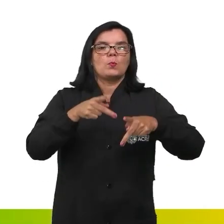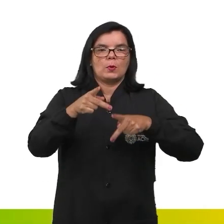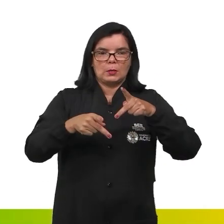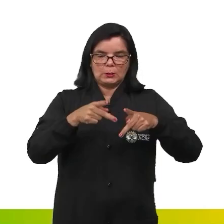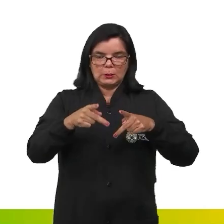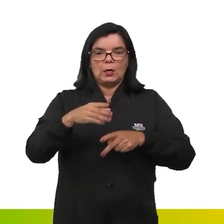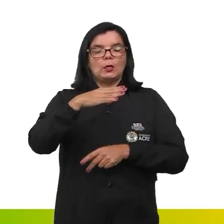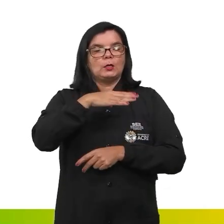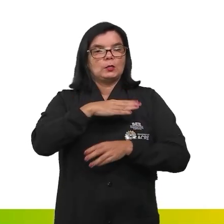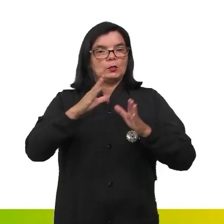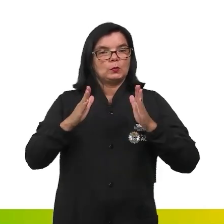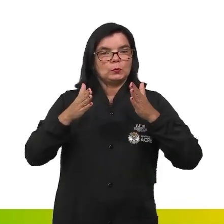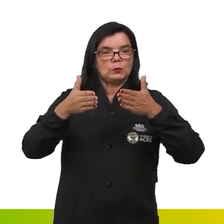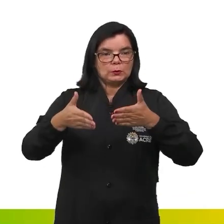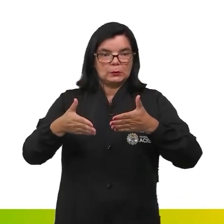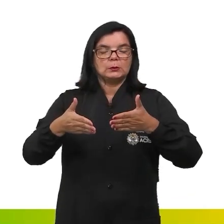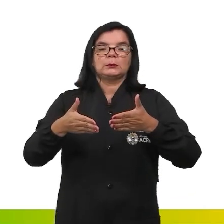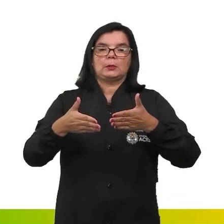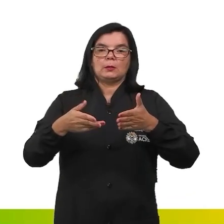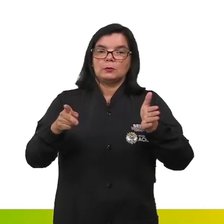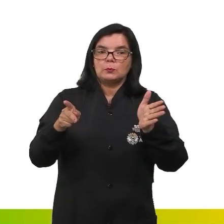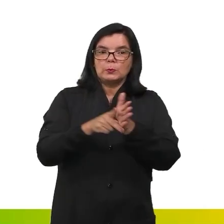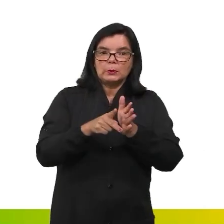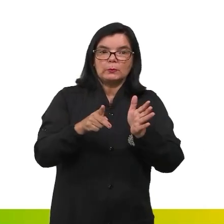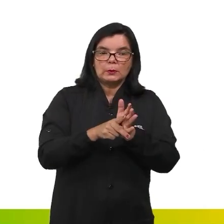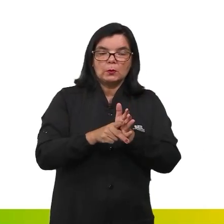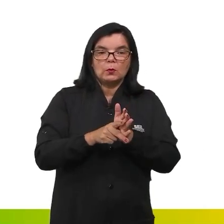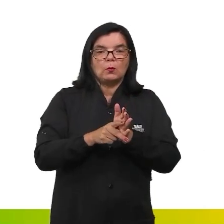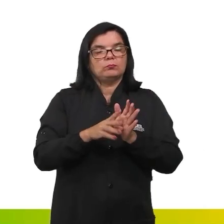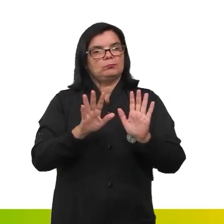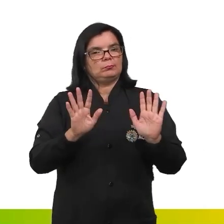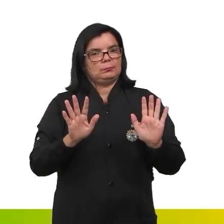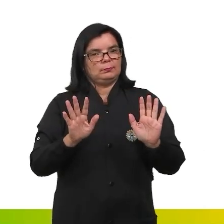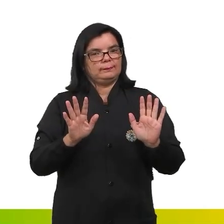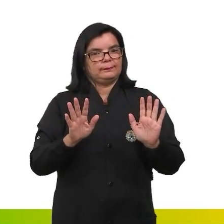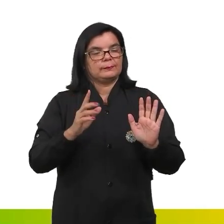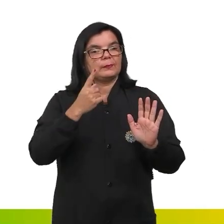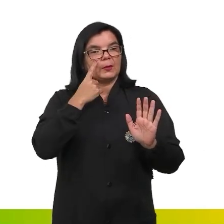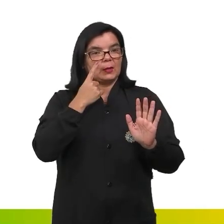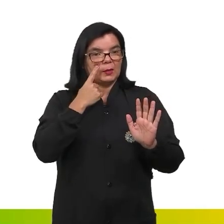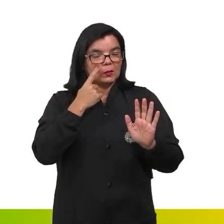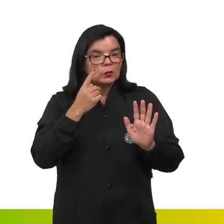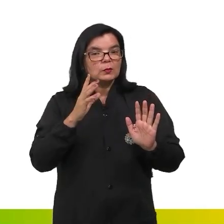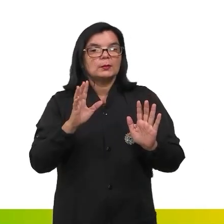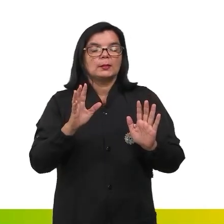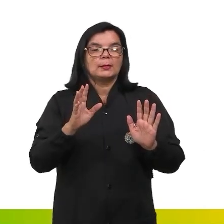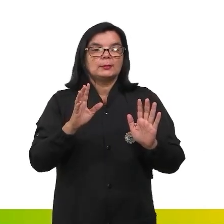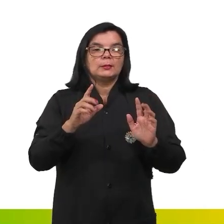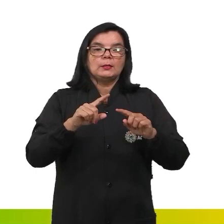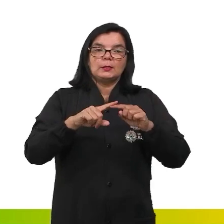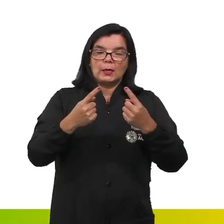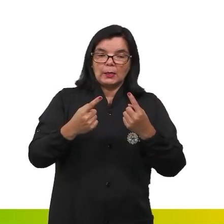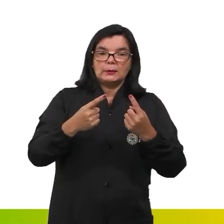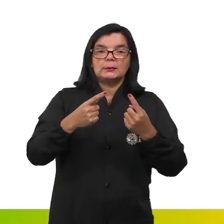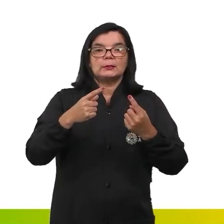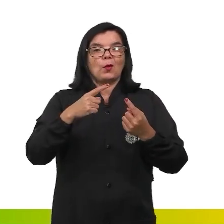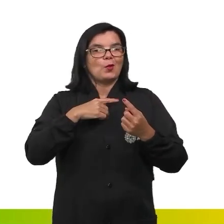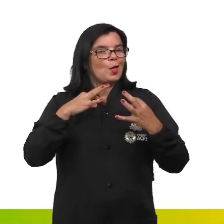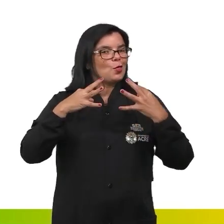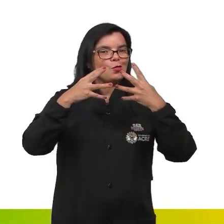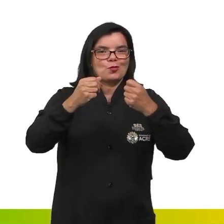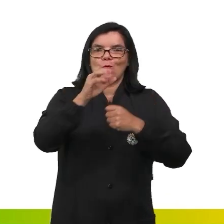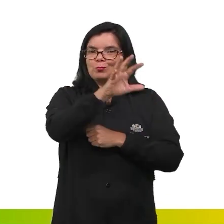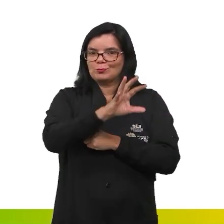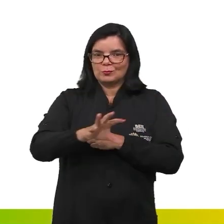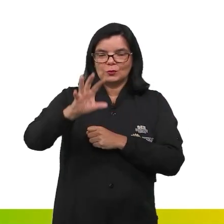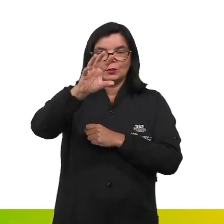e a urbanização acentuada em áreas específicas. Opa, aqui já falou que tem uma alta densidade, mas não é em todas as